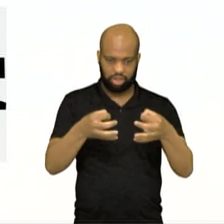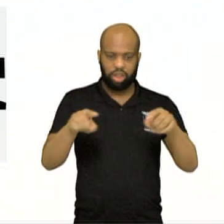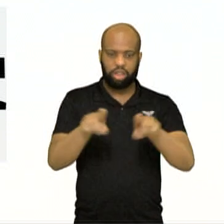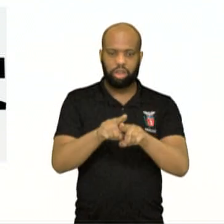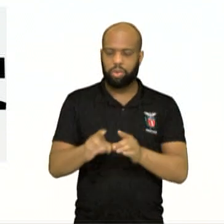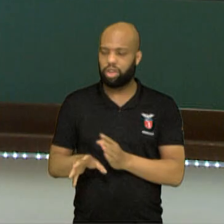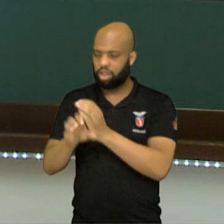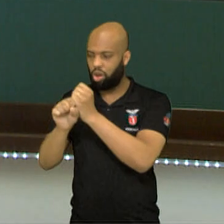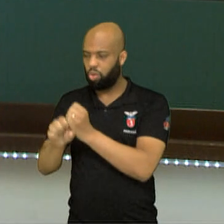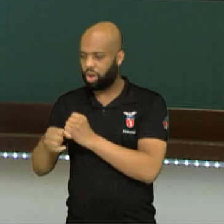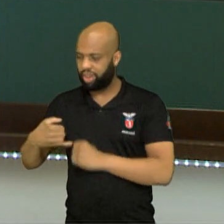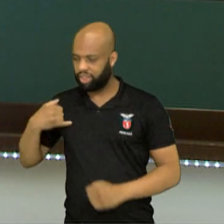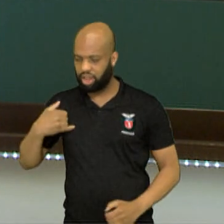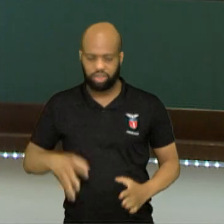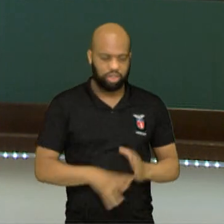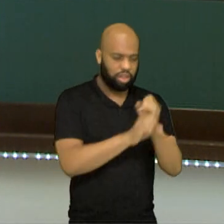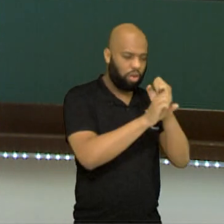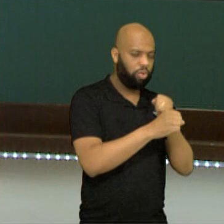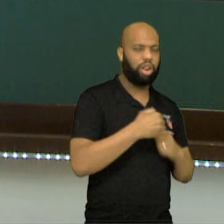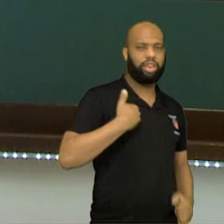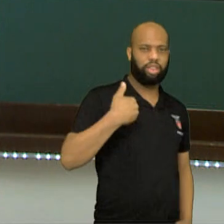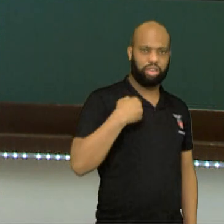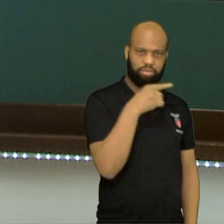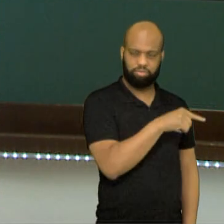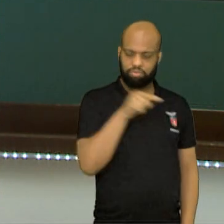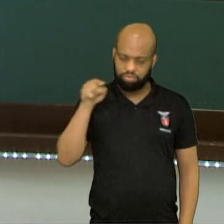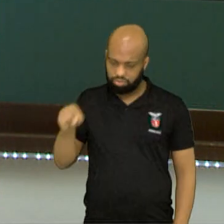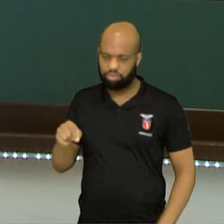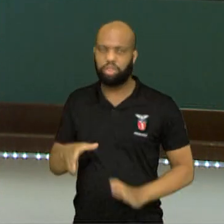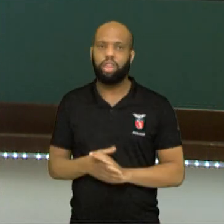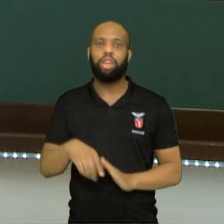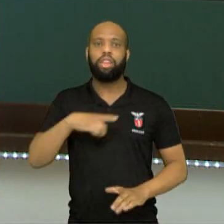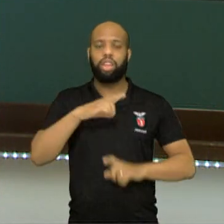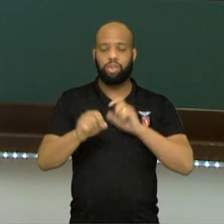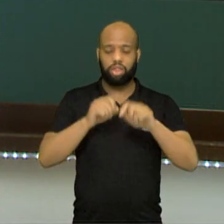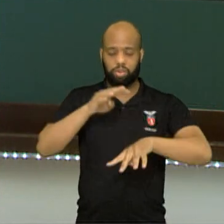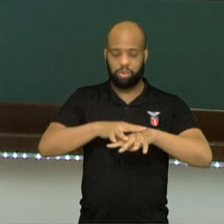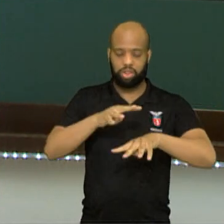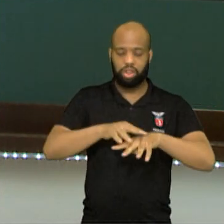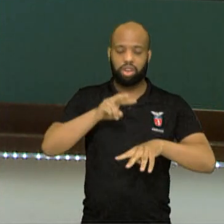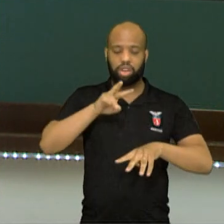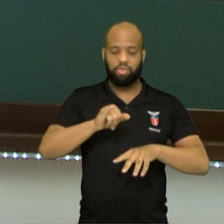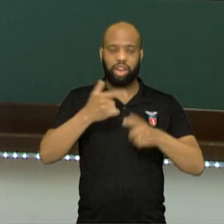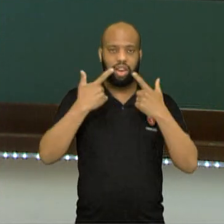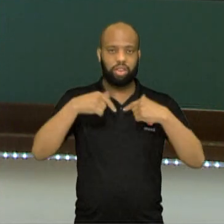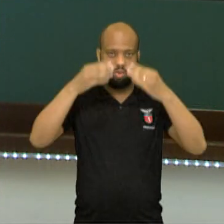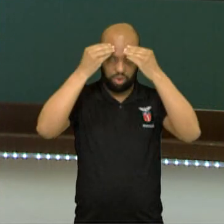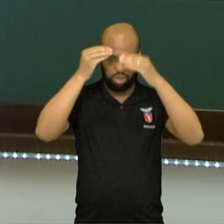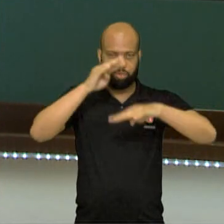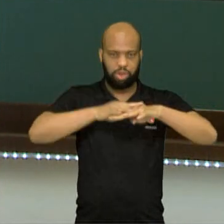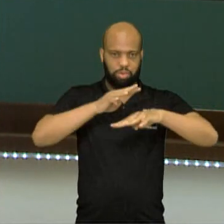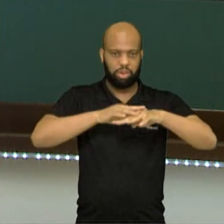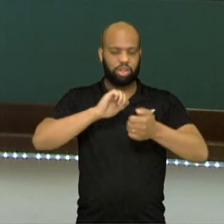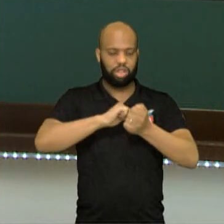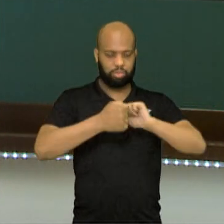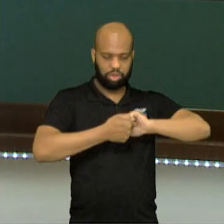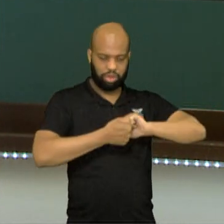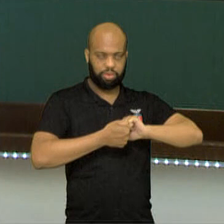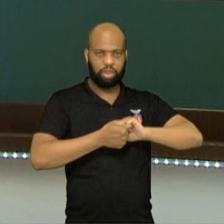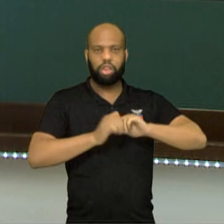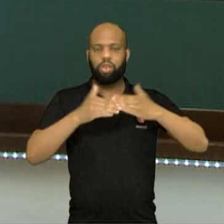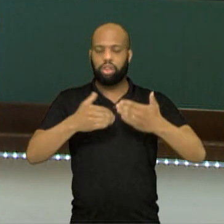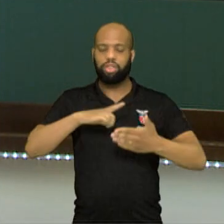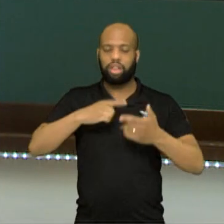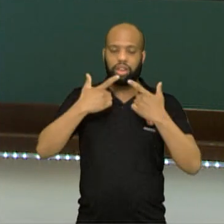cada uma. Então, aqui nós temos uma situação problema que será traduzida para a linguagem matemática.